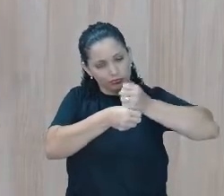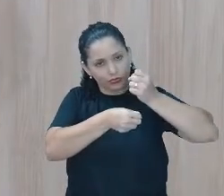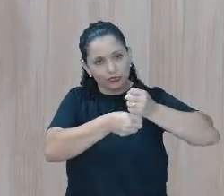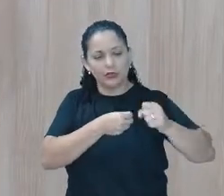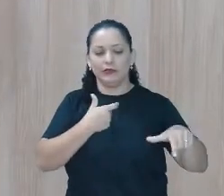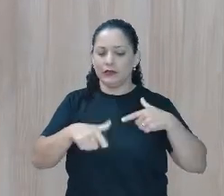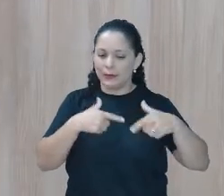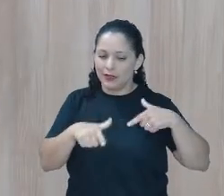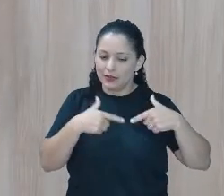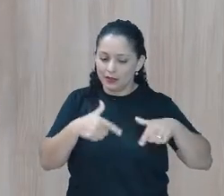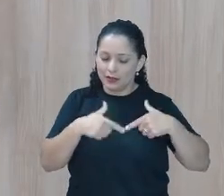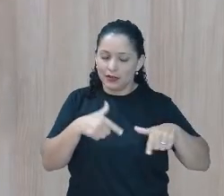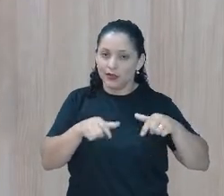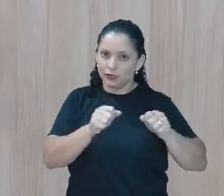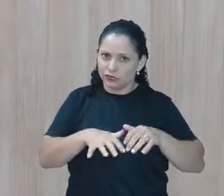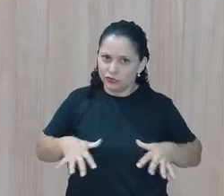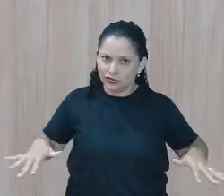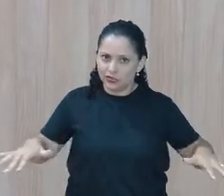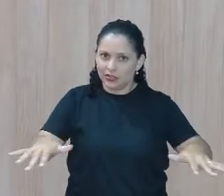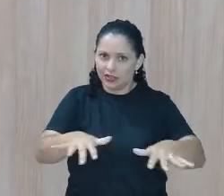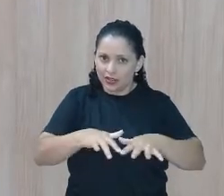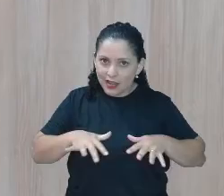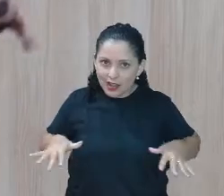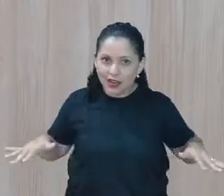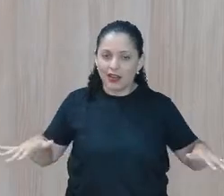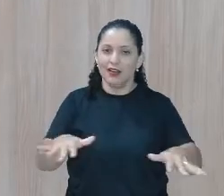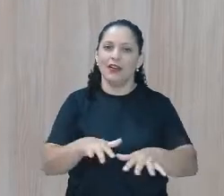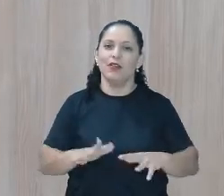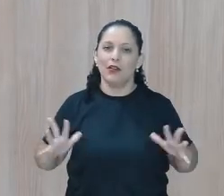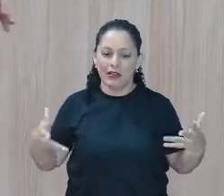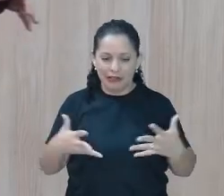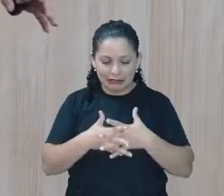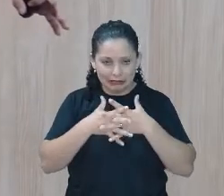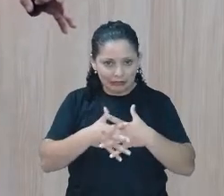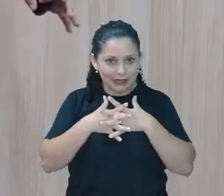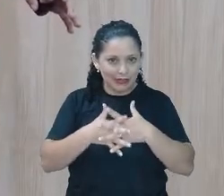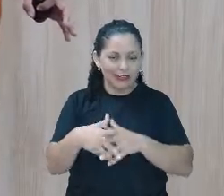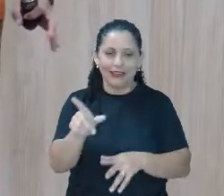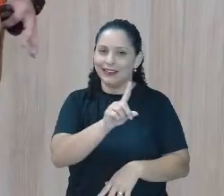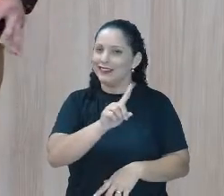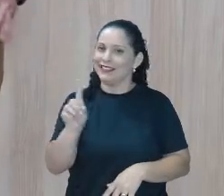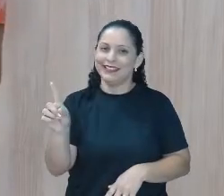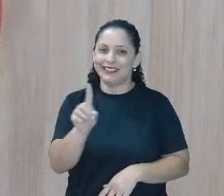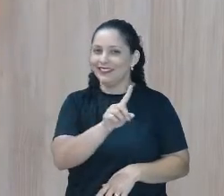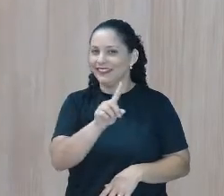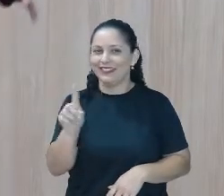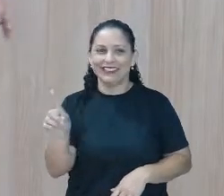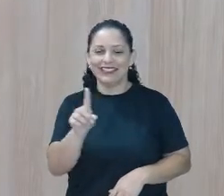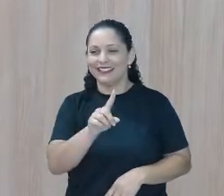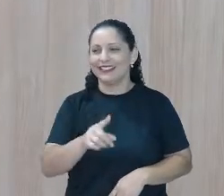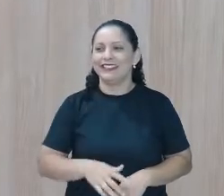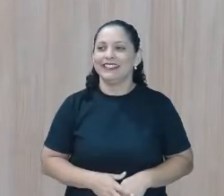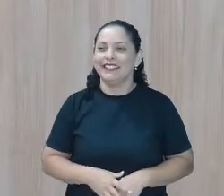mundo bonitinho, sem ninguém atrapalhar o serviço do outro, né? Que quanto mais pessoas a